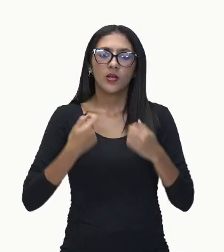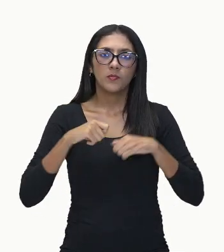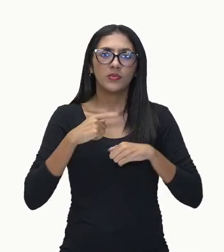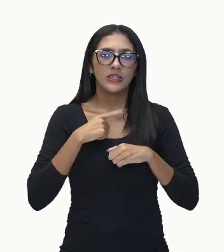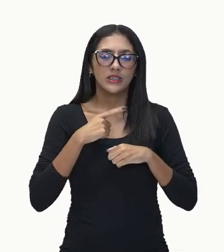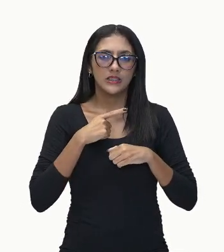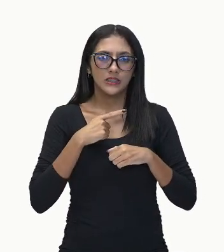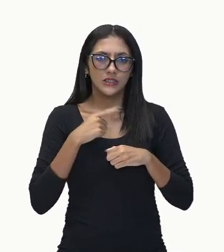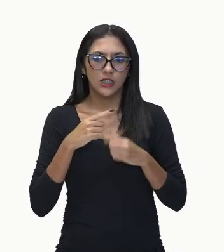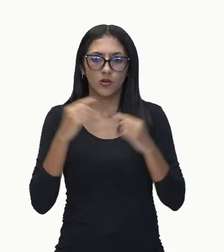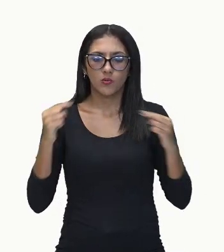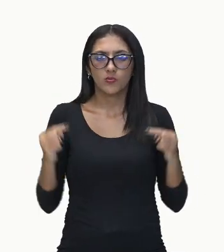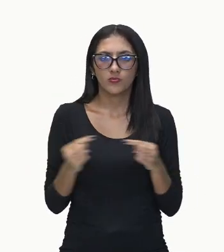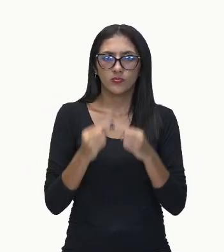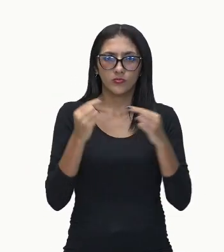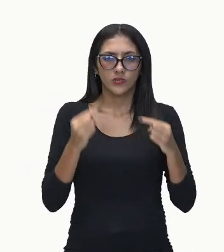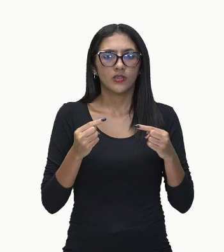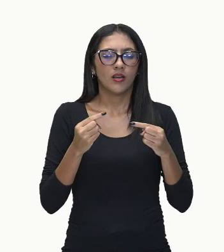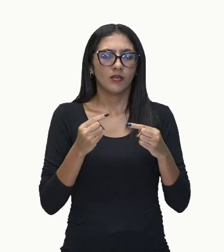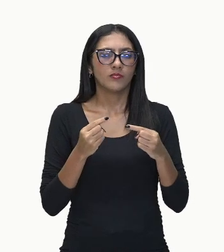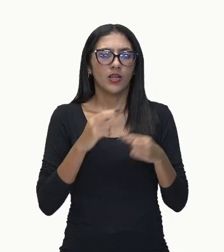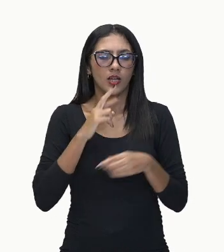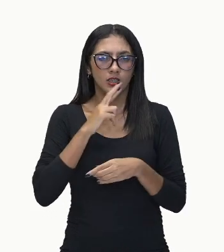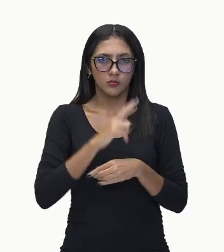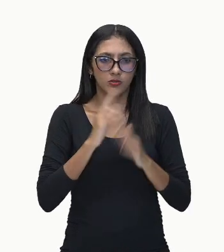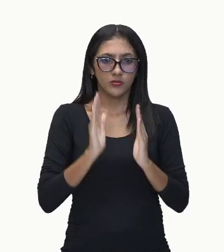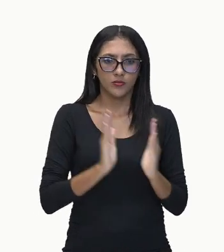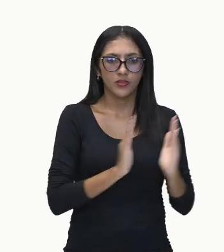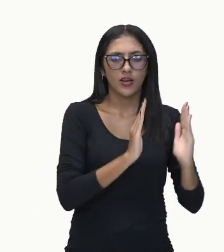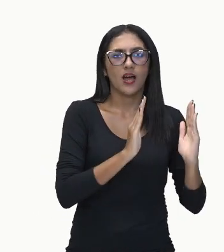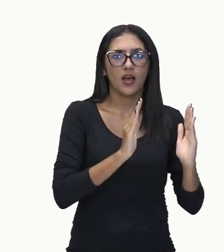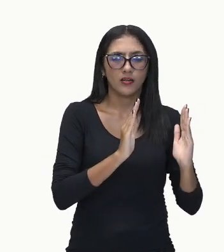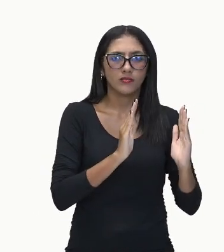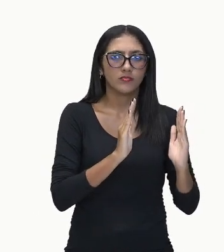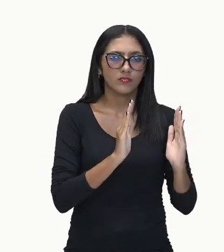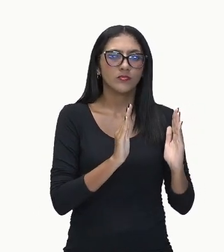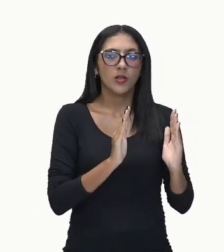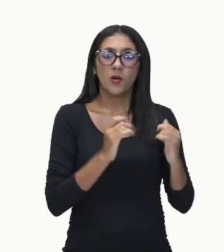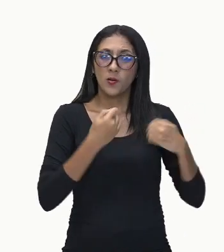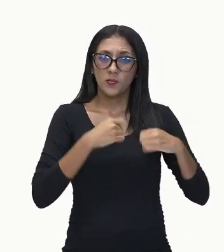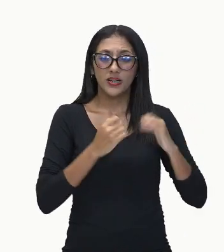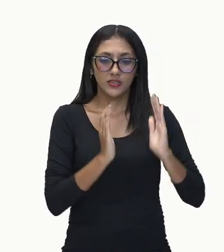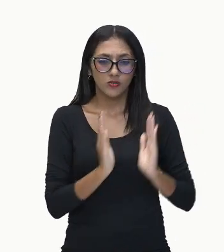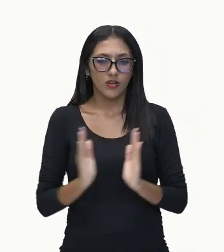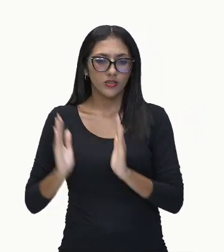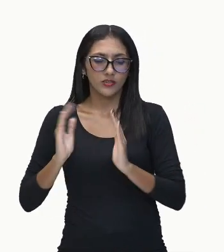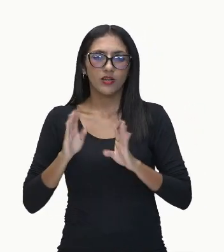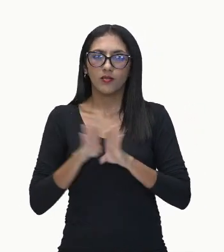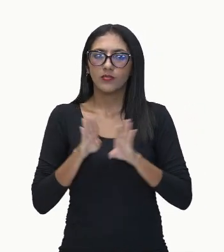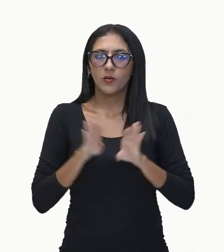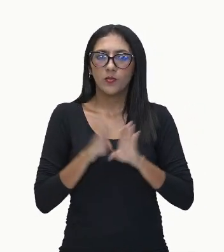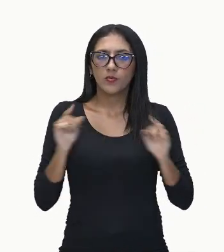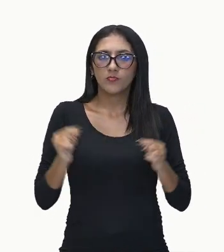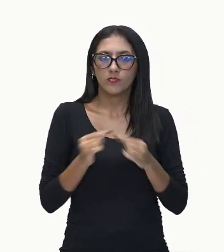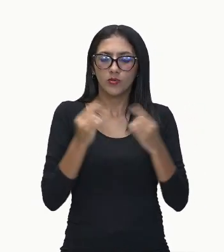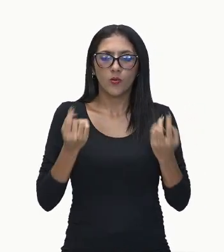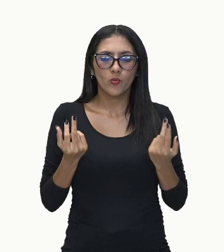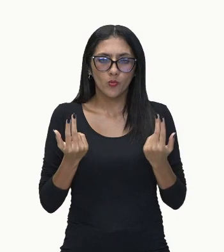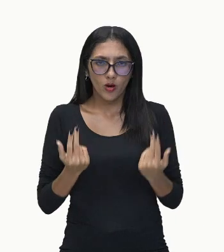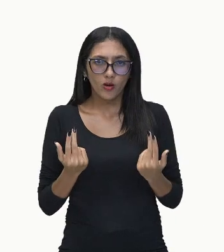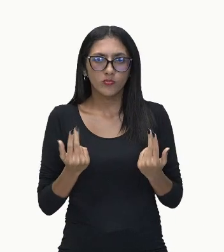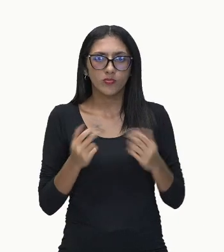igualdade na igualdade tudo que eu fizer de um lado eu também devo fazer do outro que para poder manter o